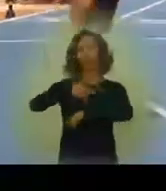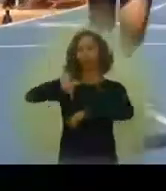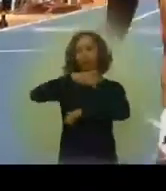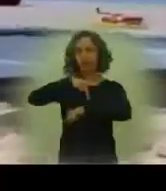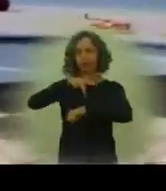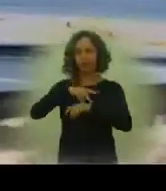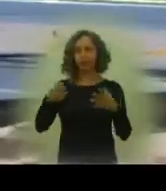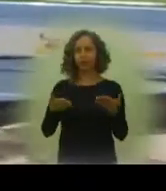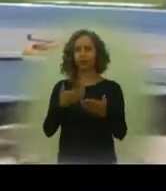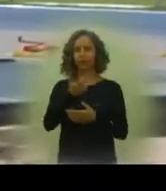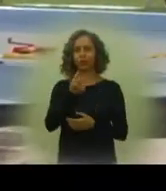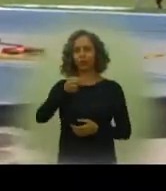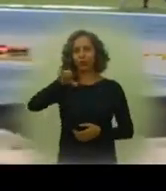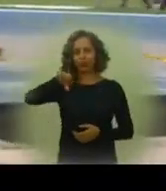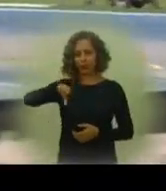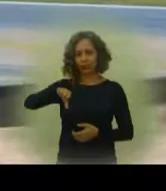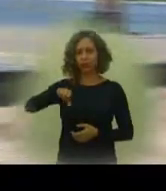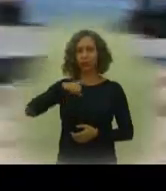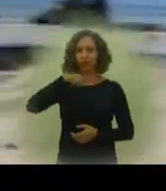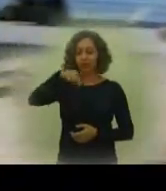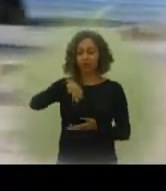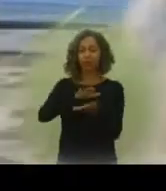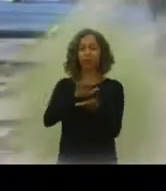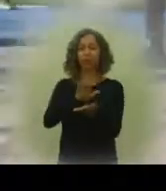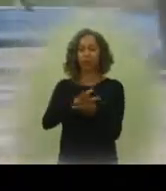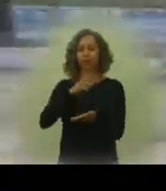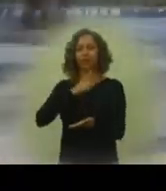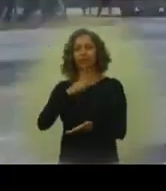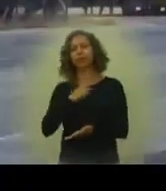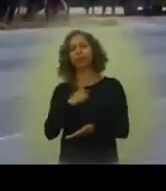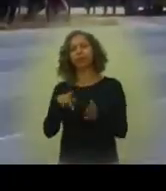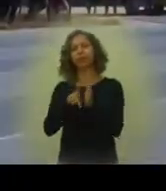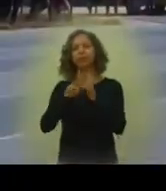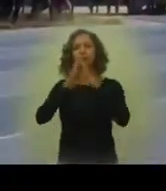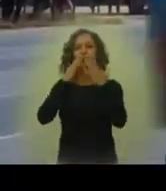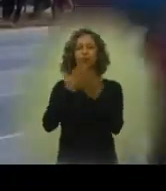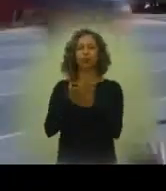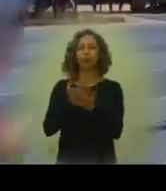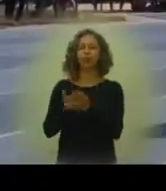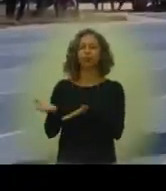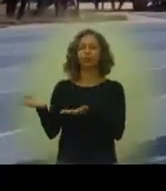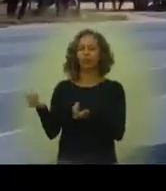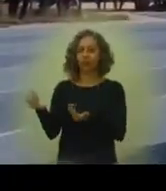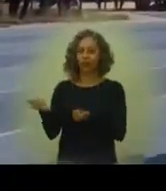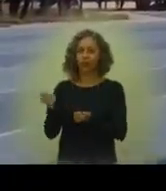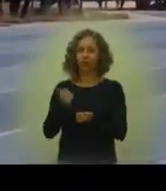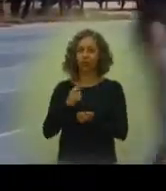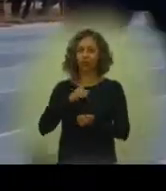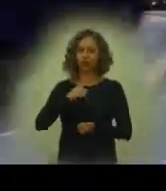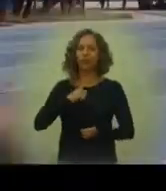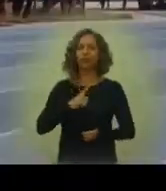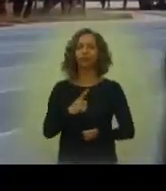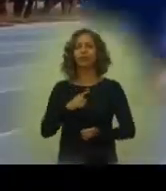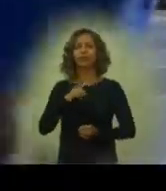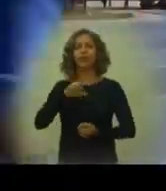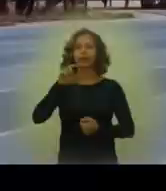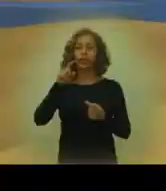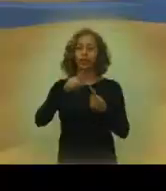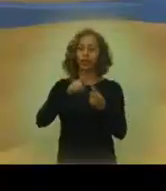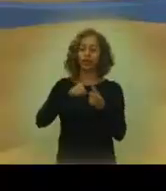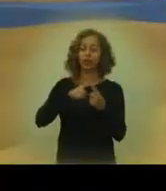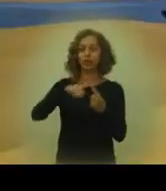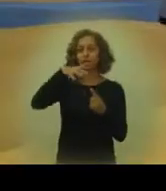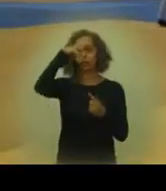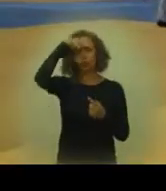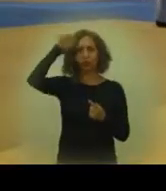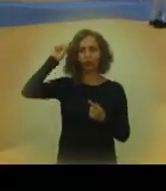país. Neste ano, Palmas será sede da Regional Verde dos Jogos Escolares da Juventude, que contemplam os estados